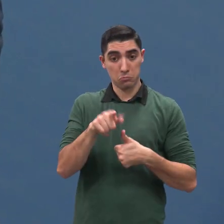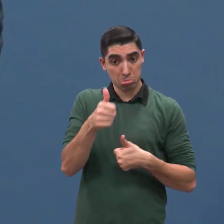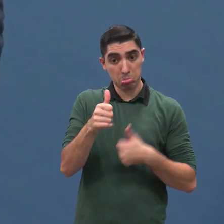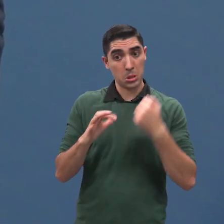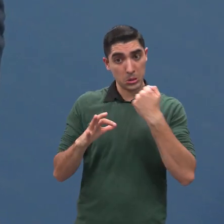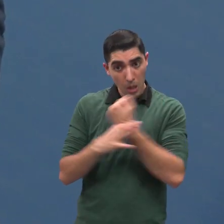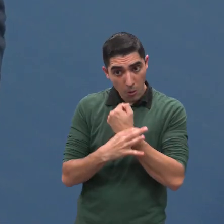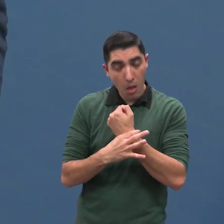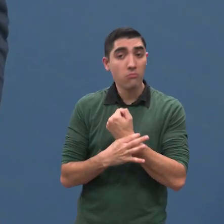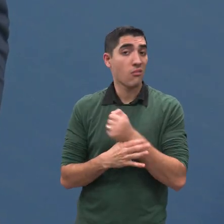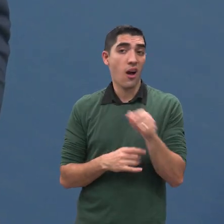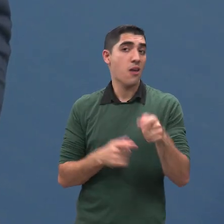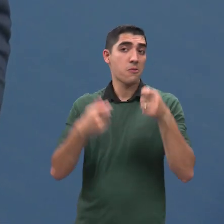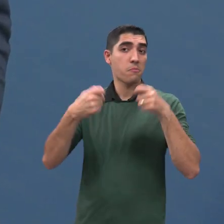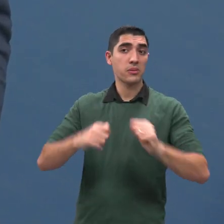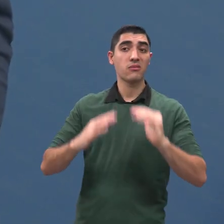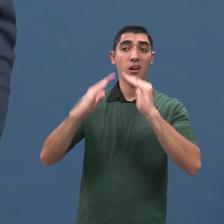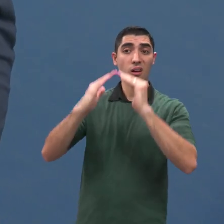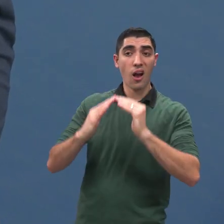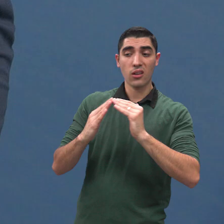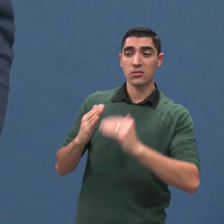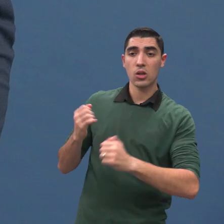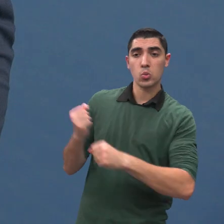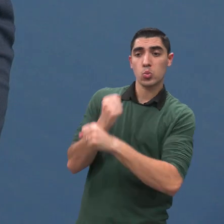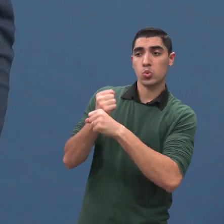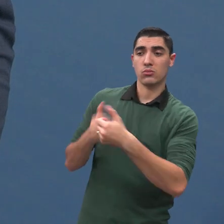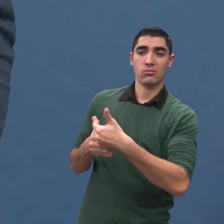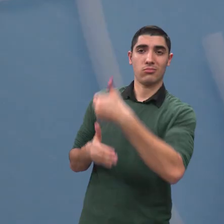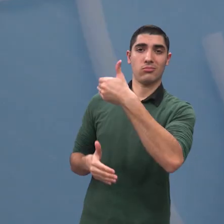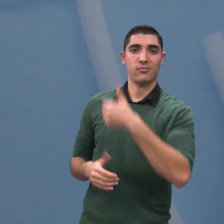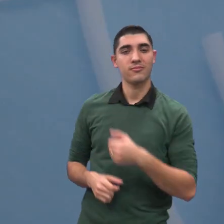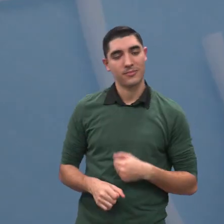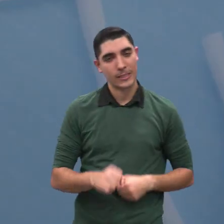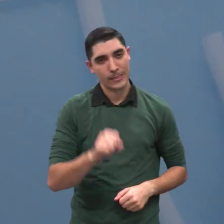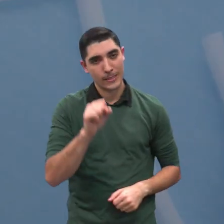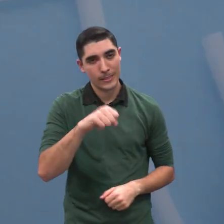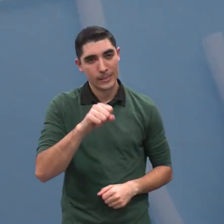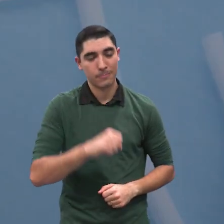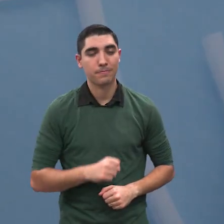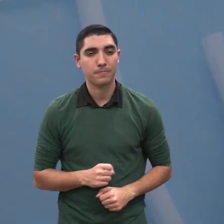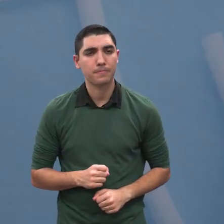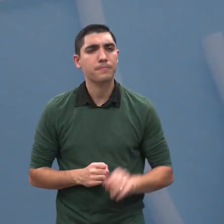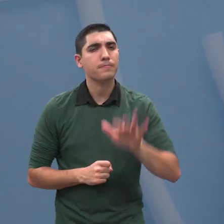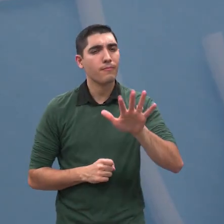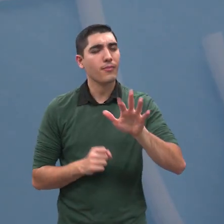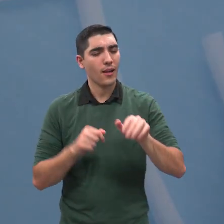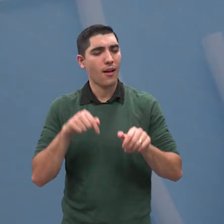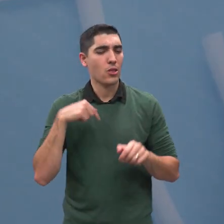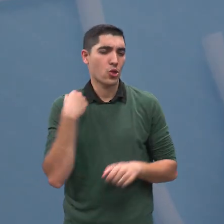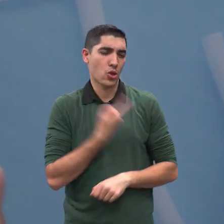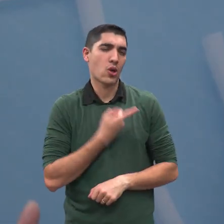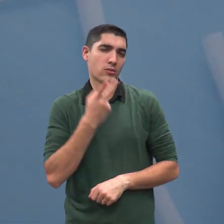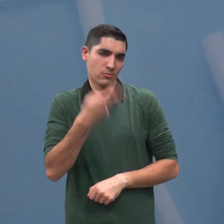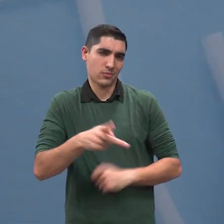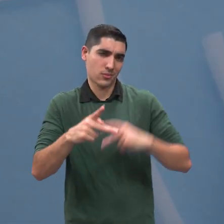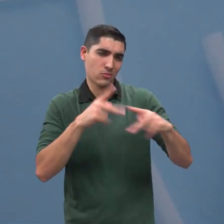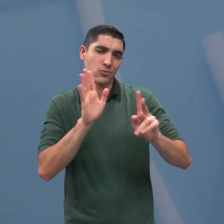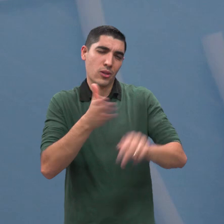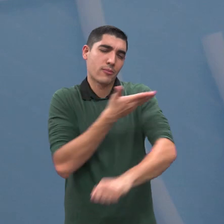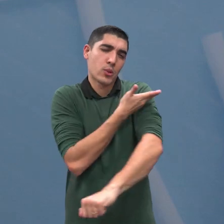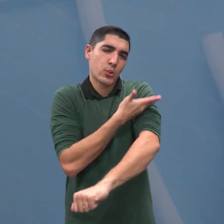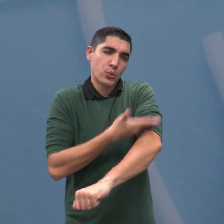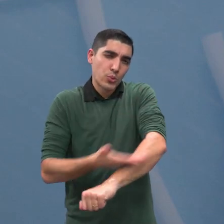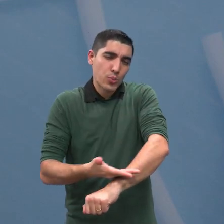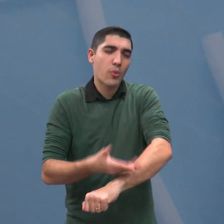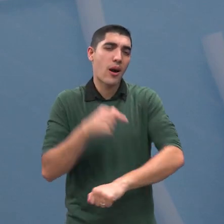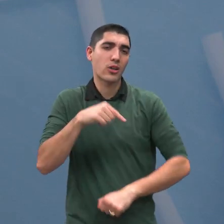segurança, né, eu não preciso fazer muro, né? Sim. Pessoal, a gente está acostumado com uma realidade aqui em São